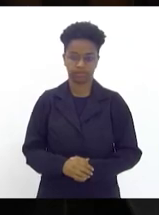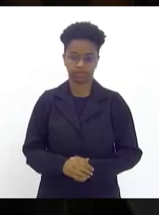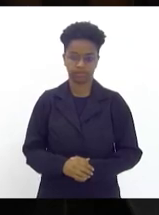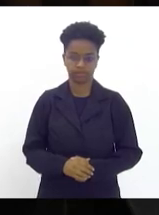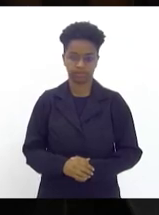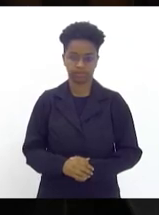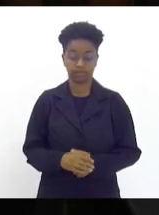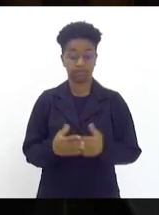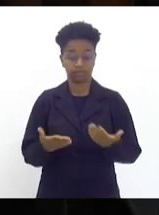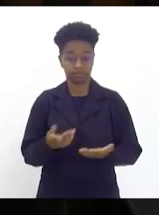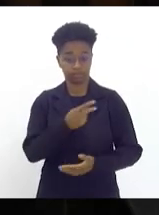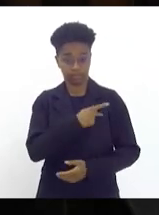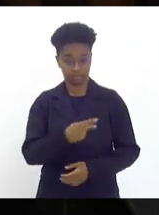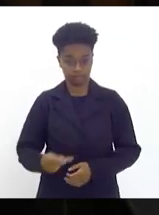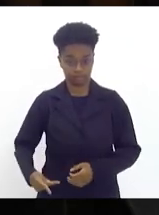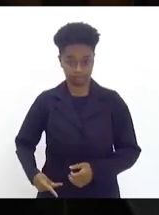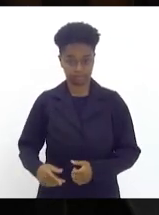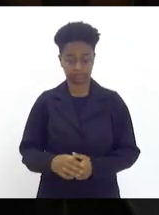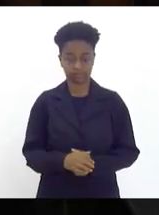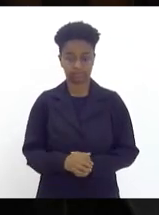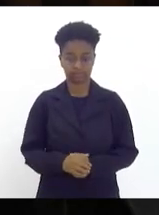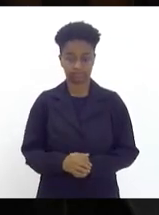senhor presidente